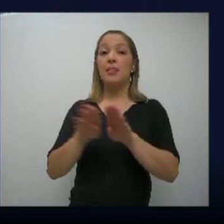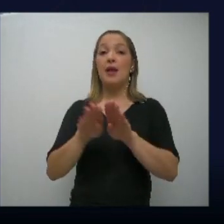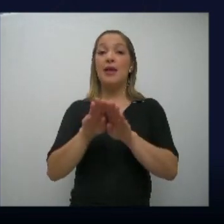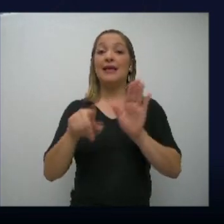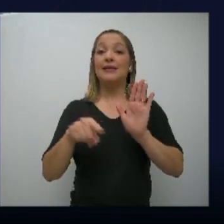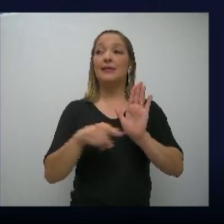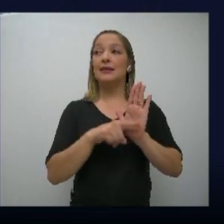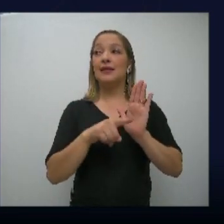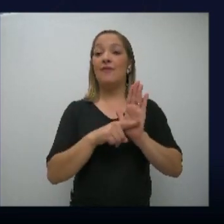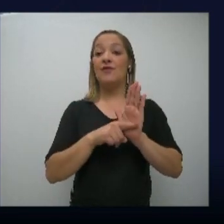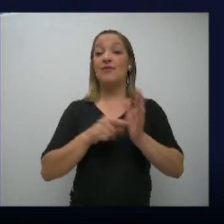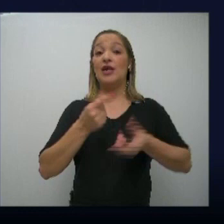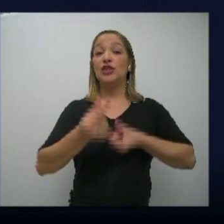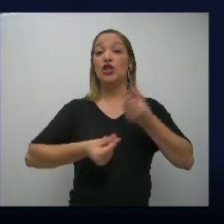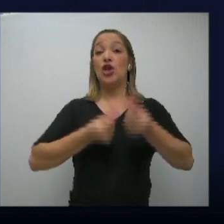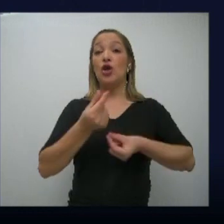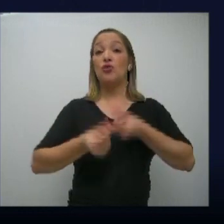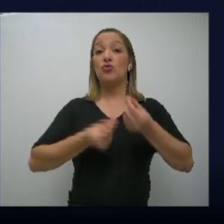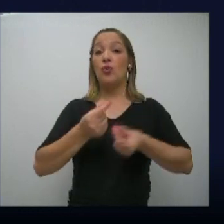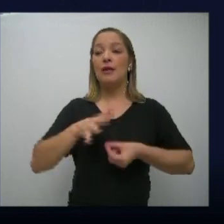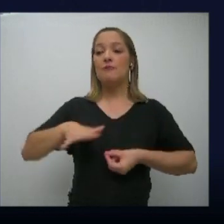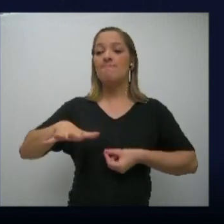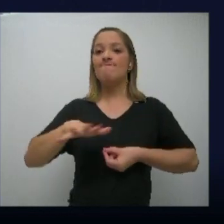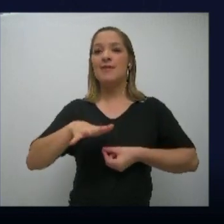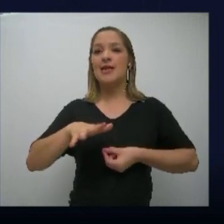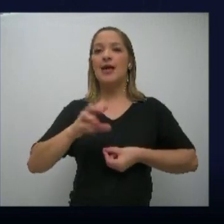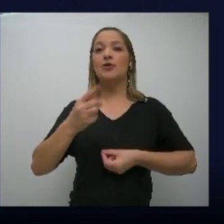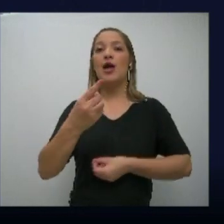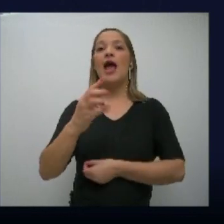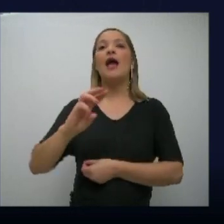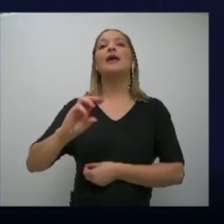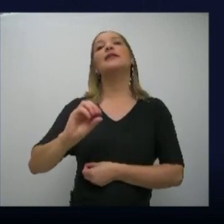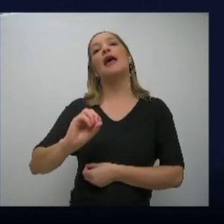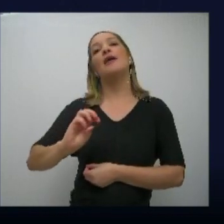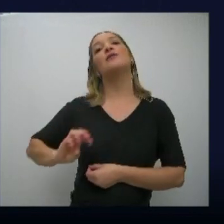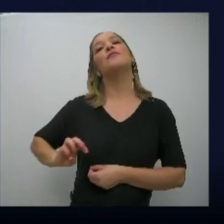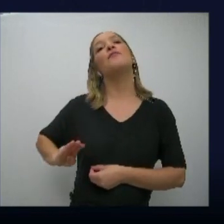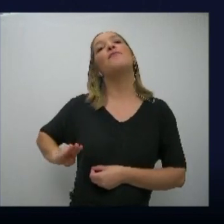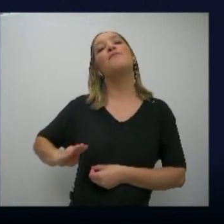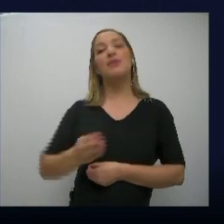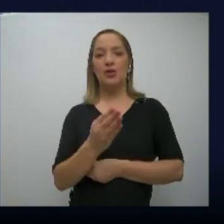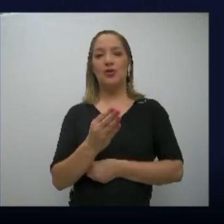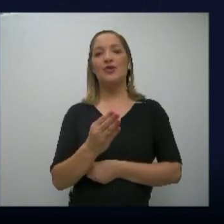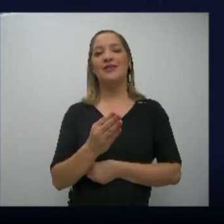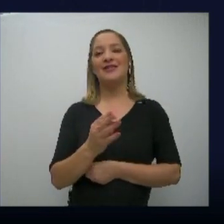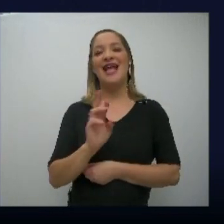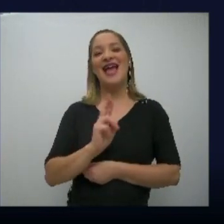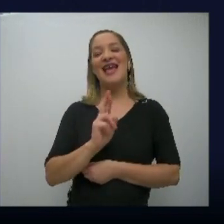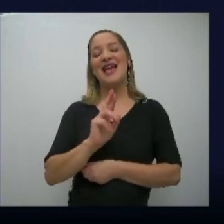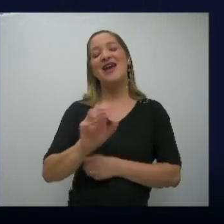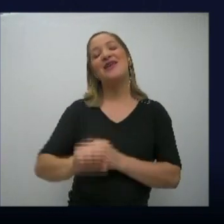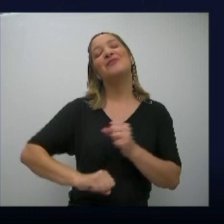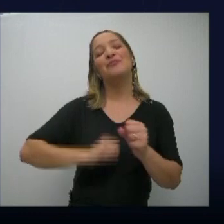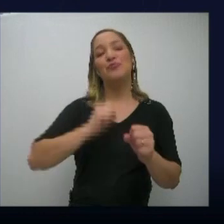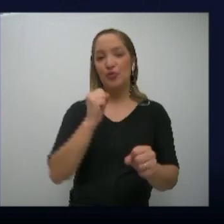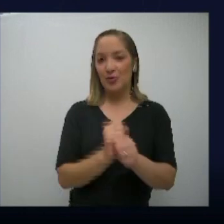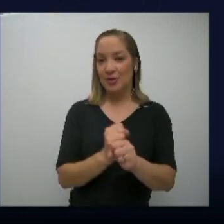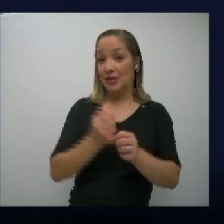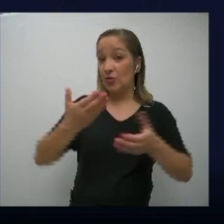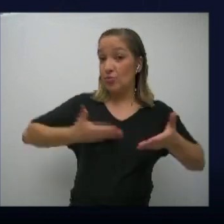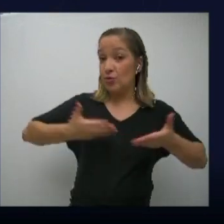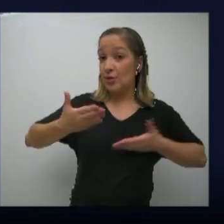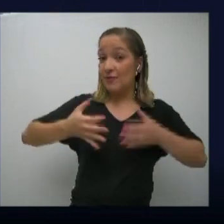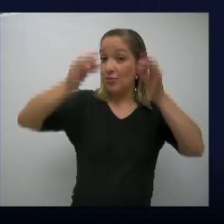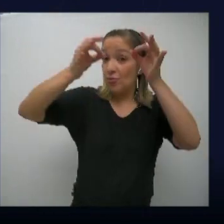vai ele vai gerar de economia no mercado aproximadamente 10 bilhões de reais por ano sem considerar que vira um serviço muito